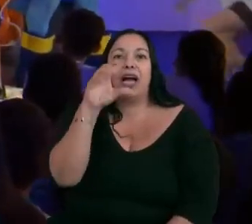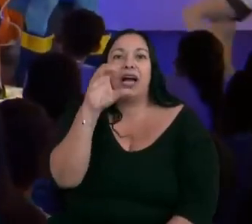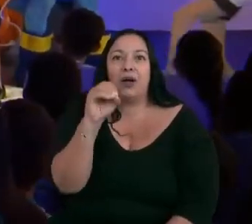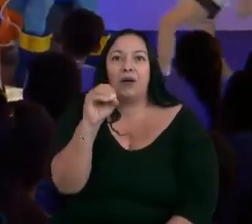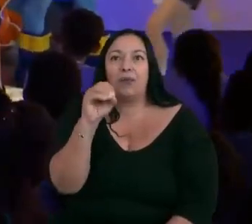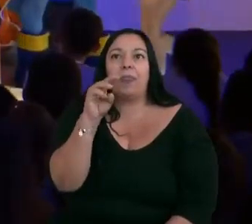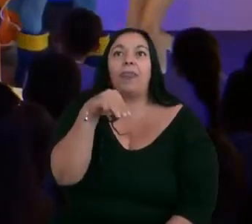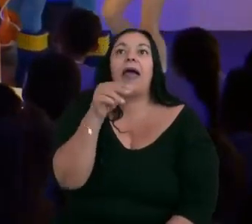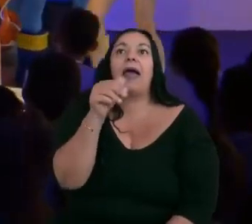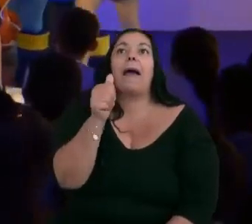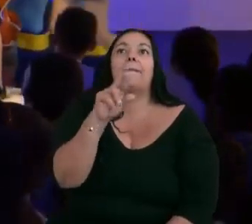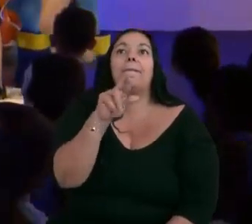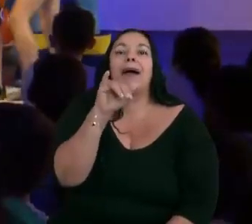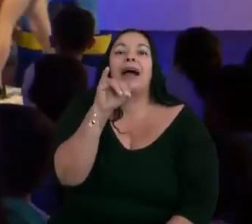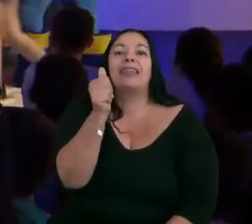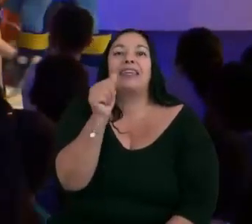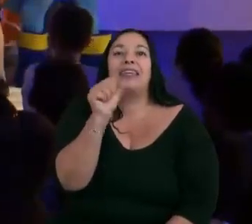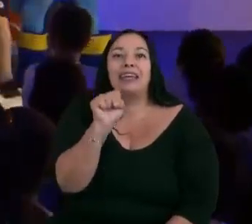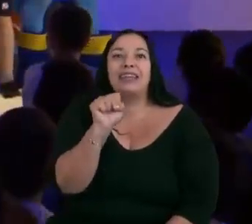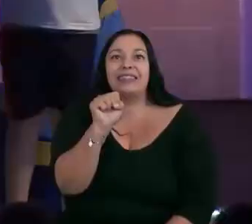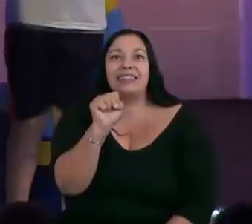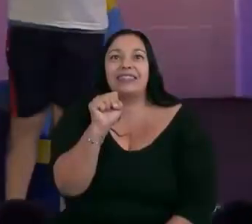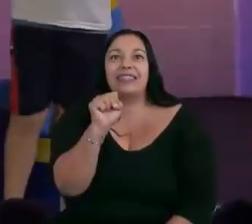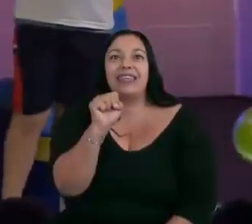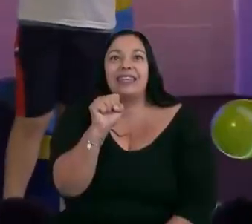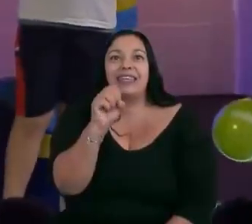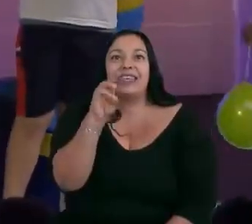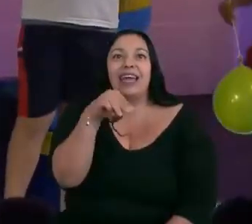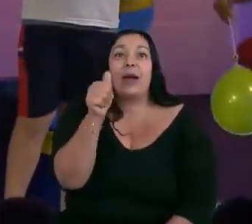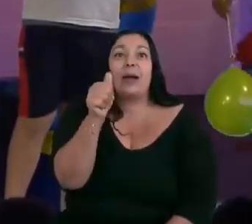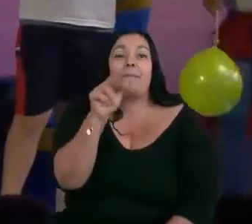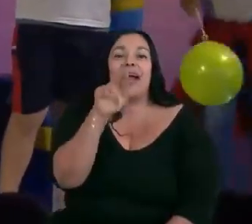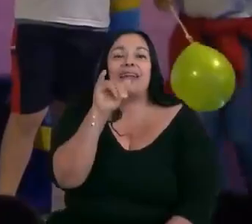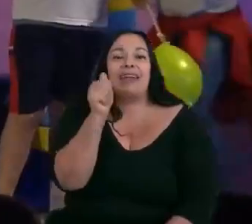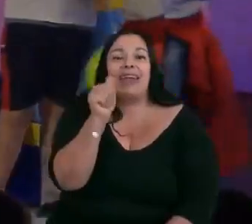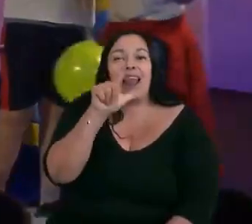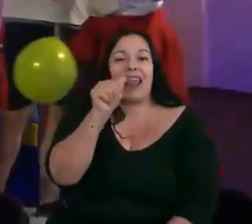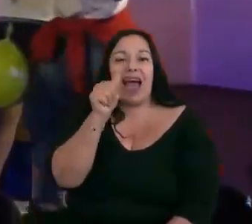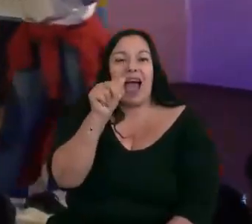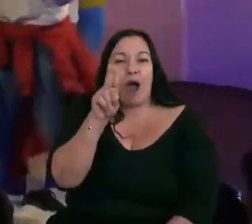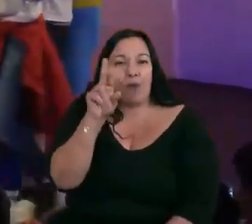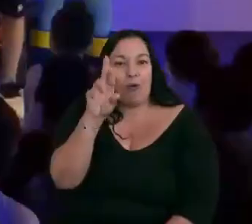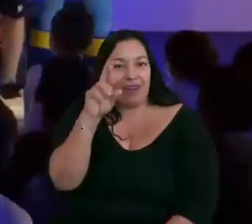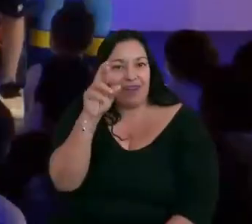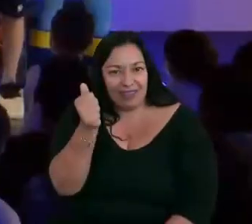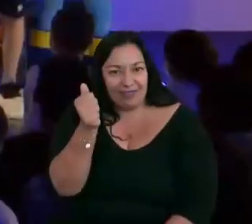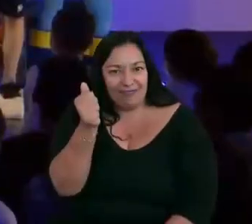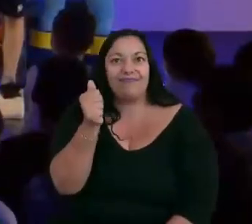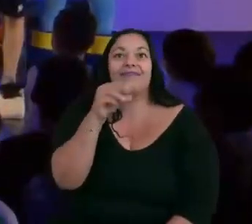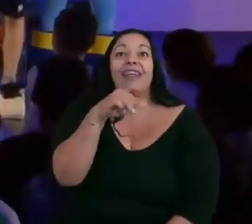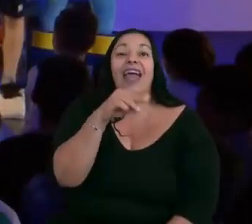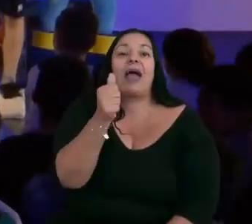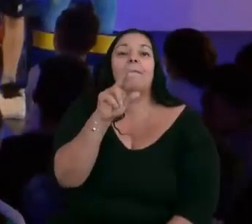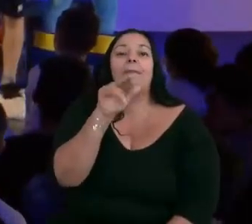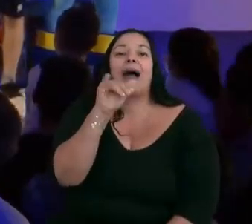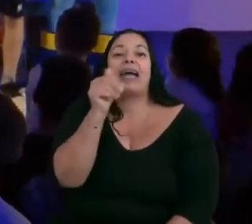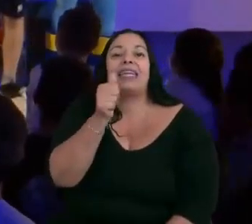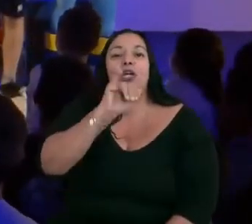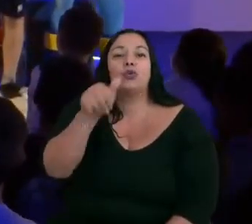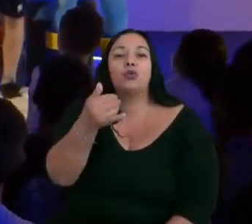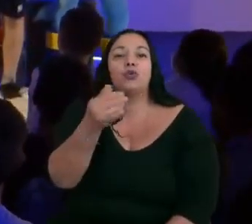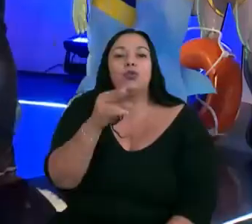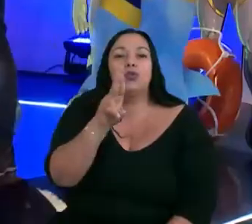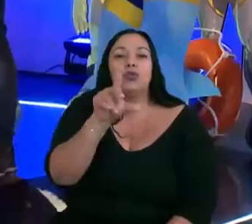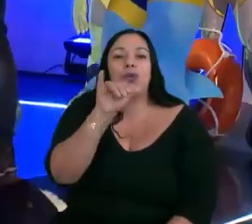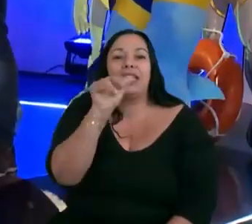cá, as meninas. Maria pode ir ali na frente, Maria. Maria Laura. Júlia. Maria Júlia. Tem muito